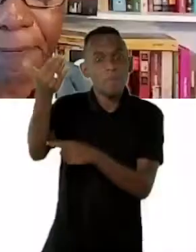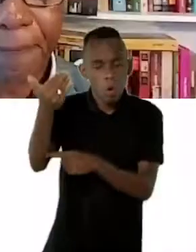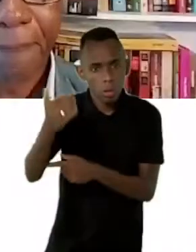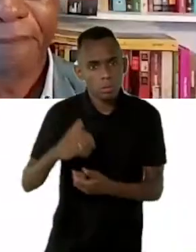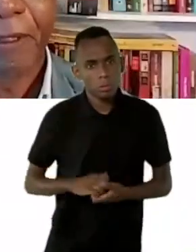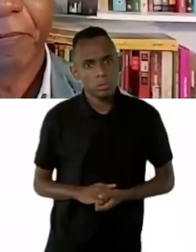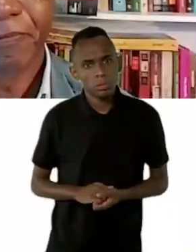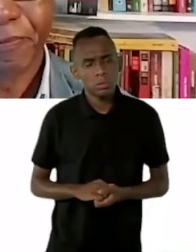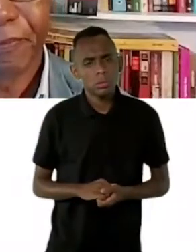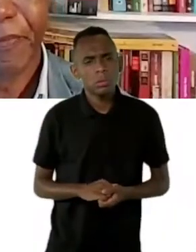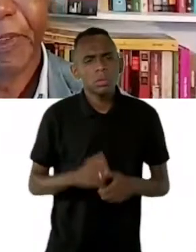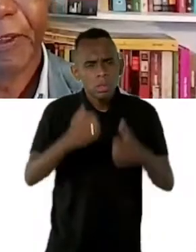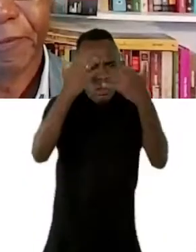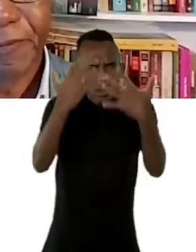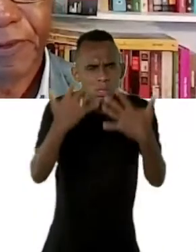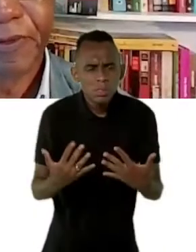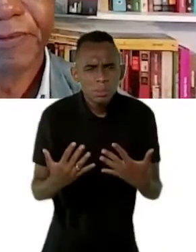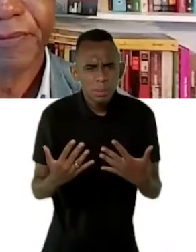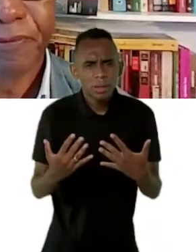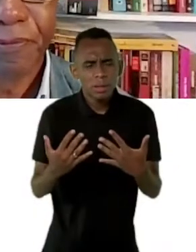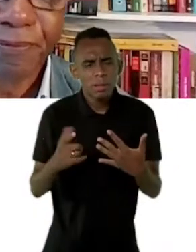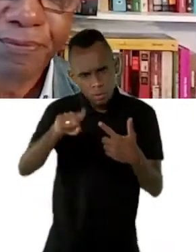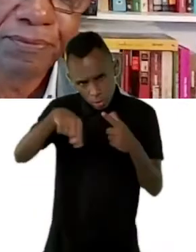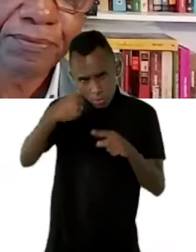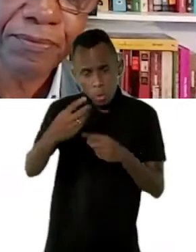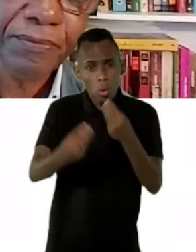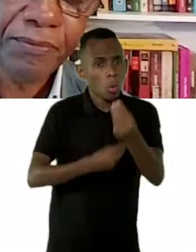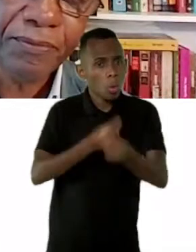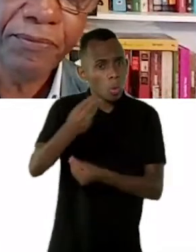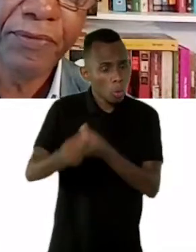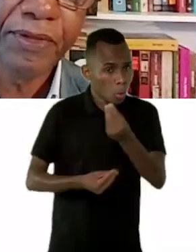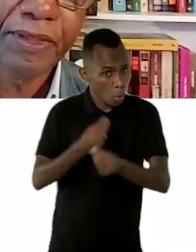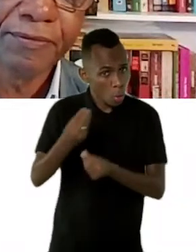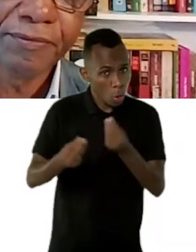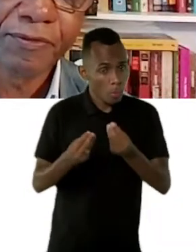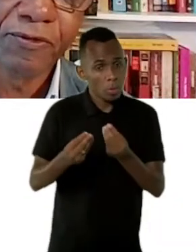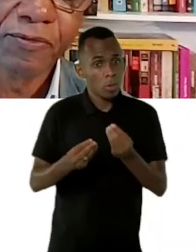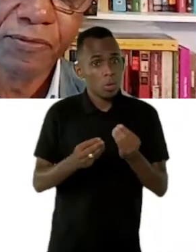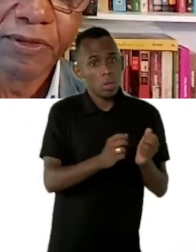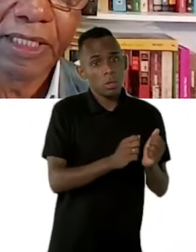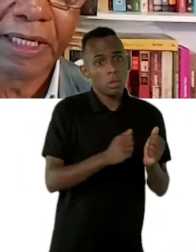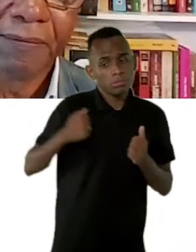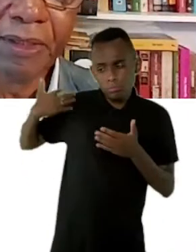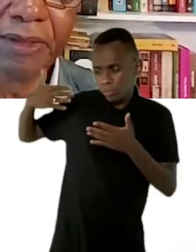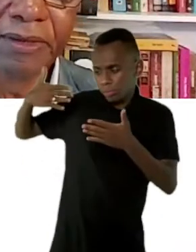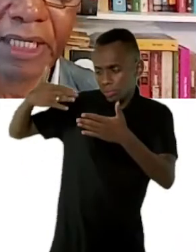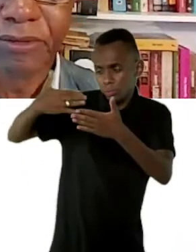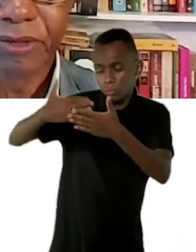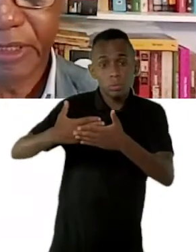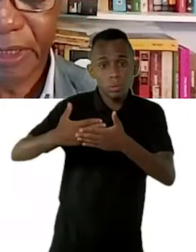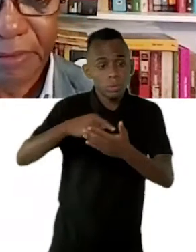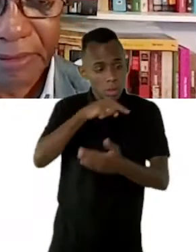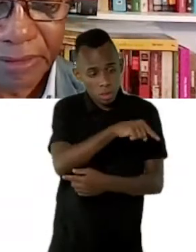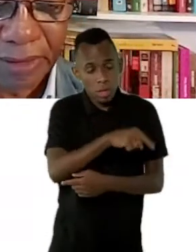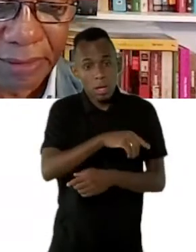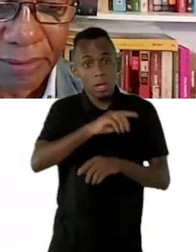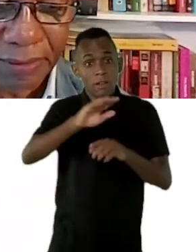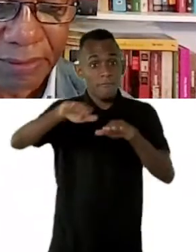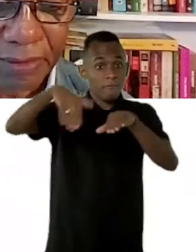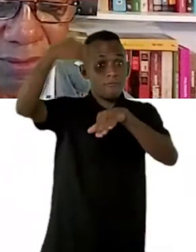um pouquinho disso em separado. Como foi a trajetória da Carolina no exterior? Tanto, quer